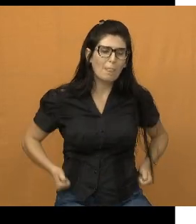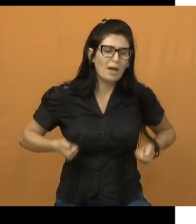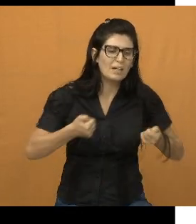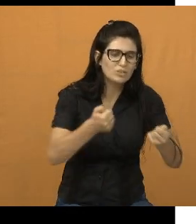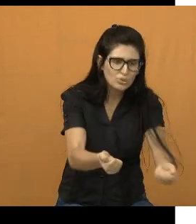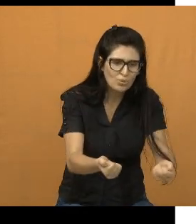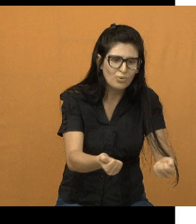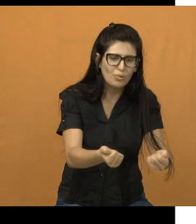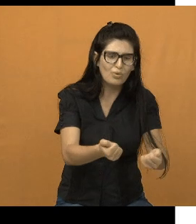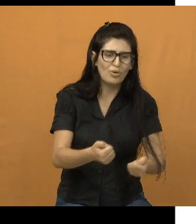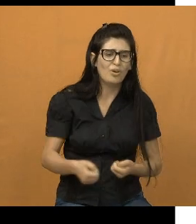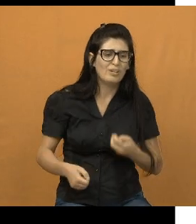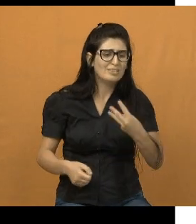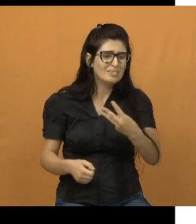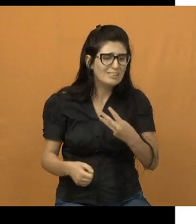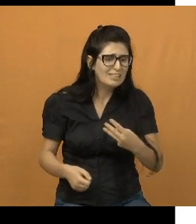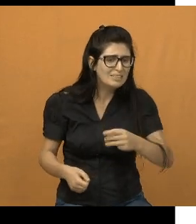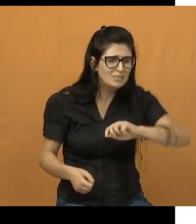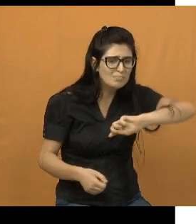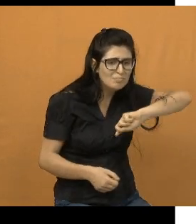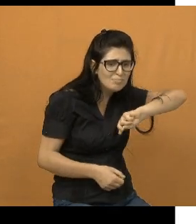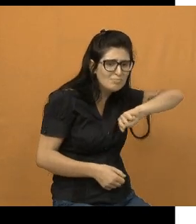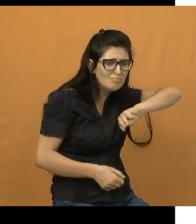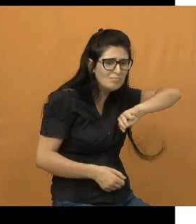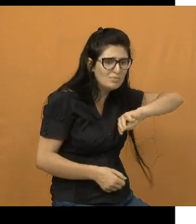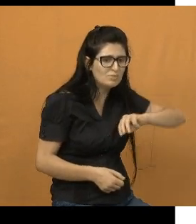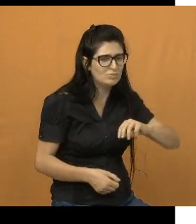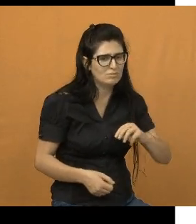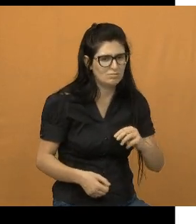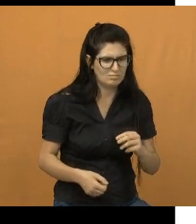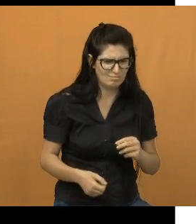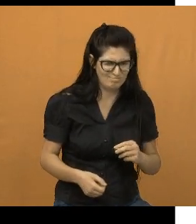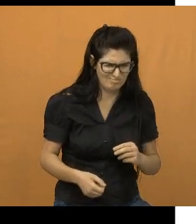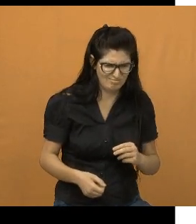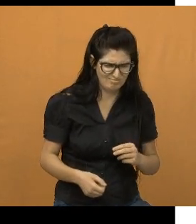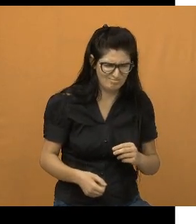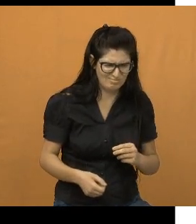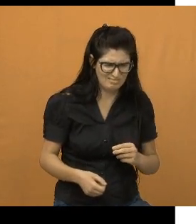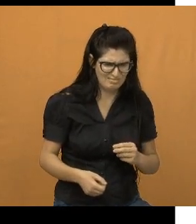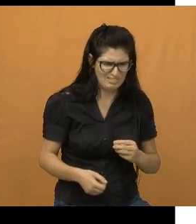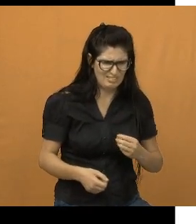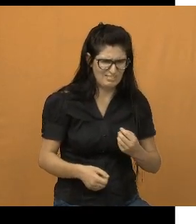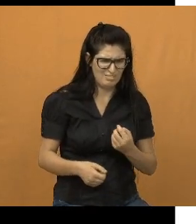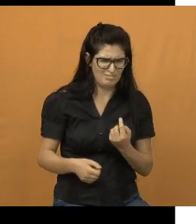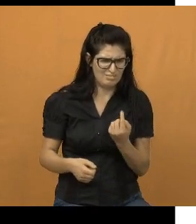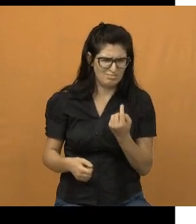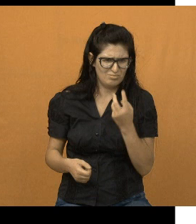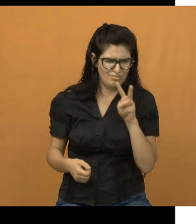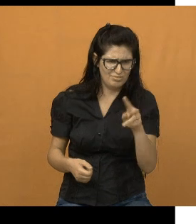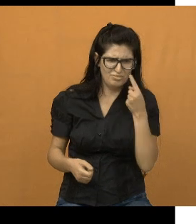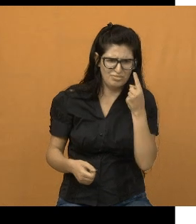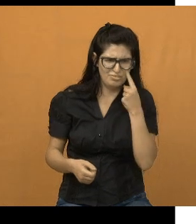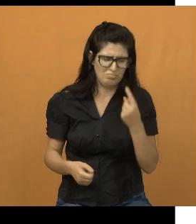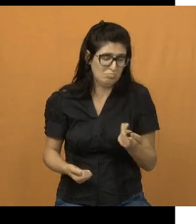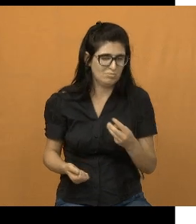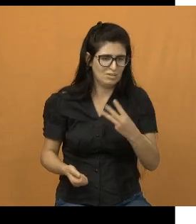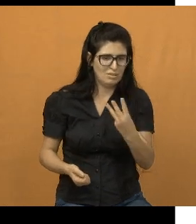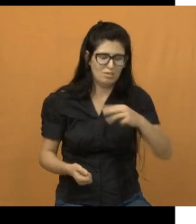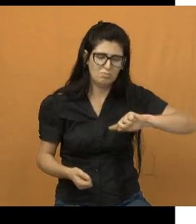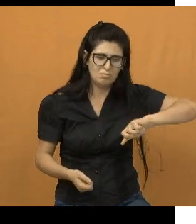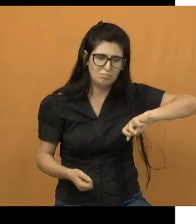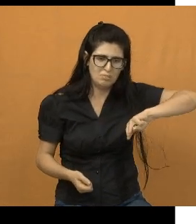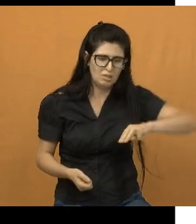3.890.000 reais com ordens judiciais. Lembrando que quando você atende uma ordem judicial, para atender uma pessoa, você deixa de